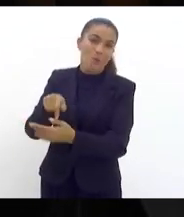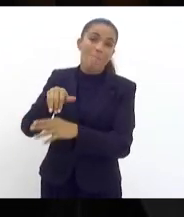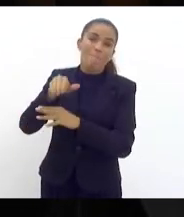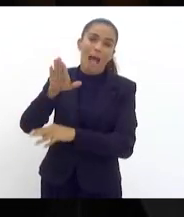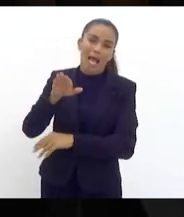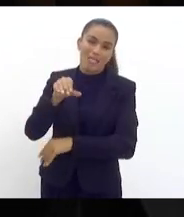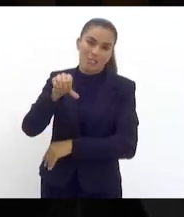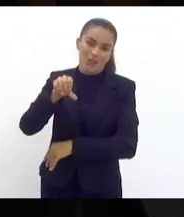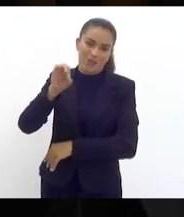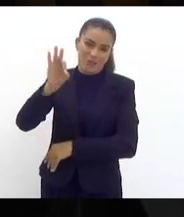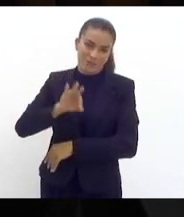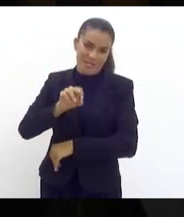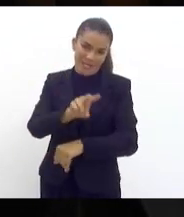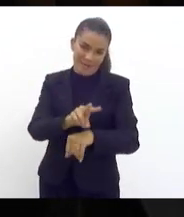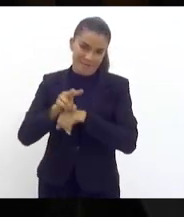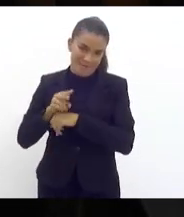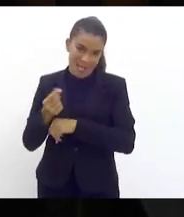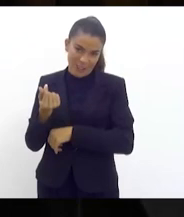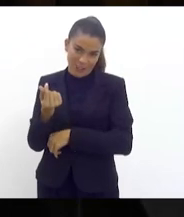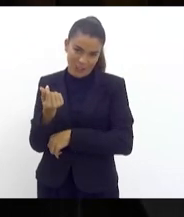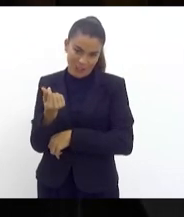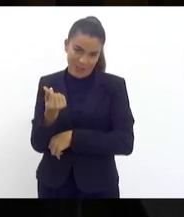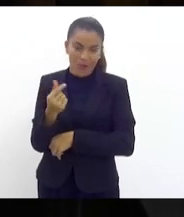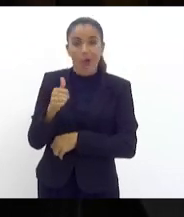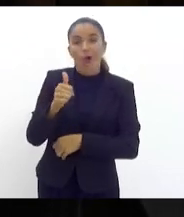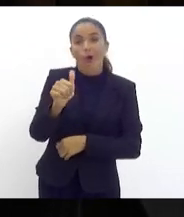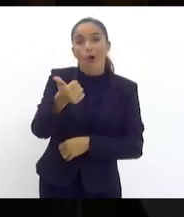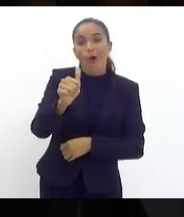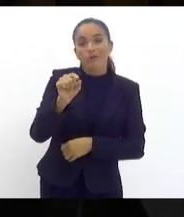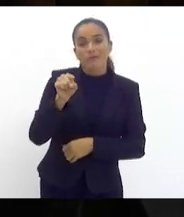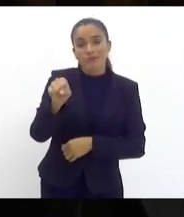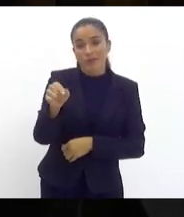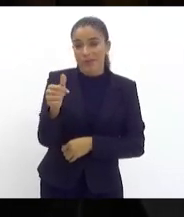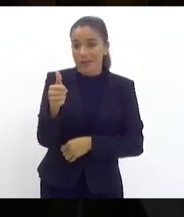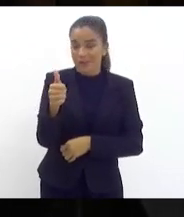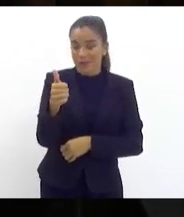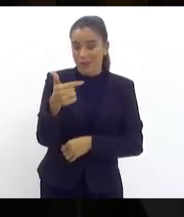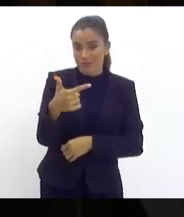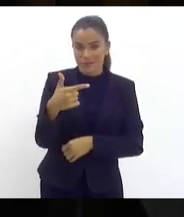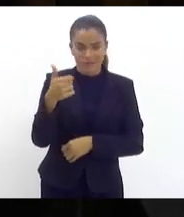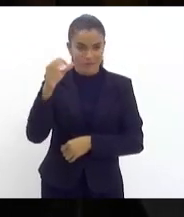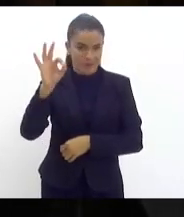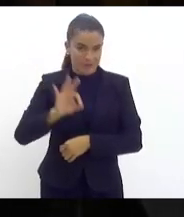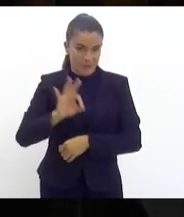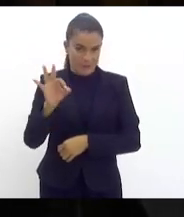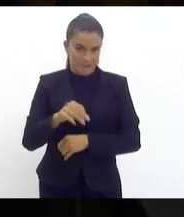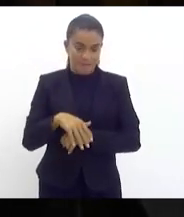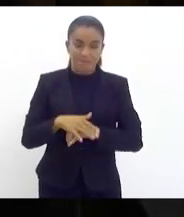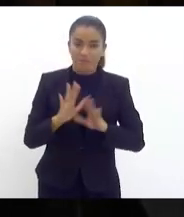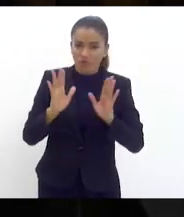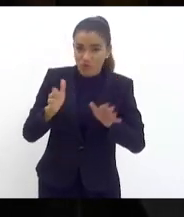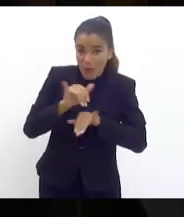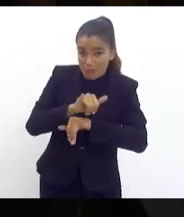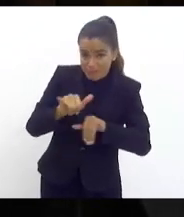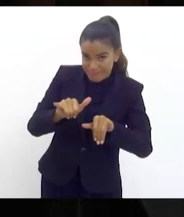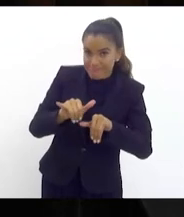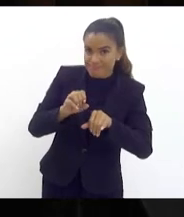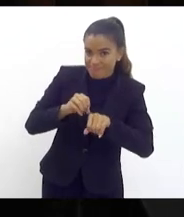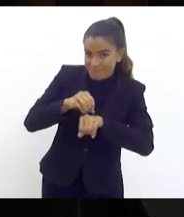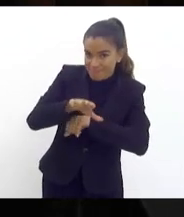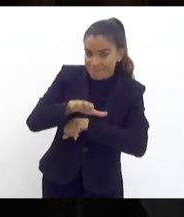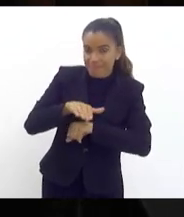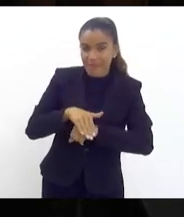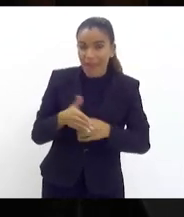empréstimos, uma taxa Selic de 11,2%. Dito isso,